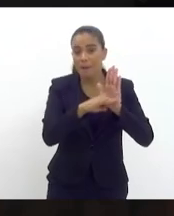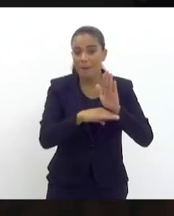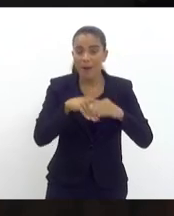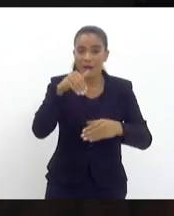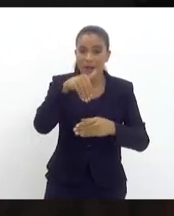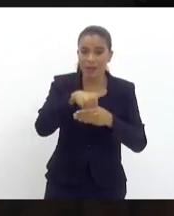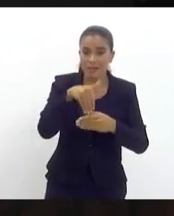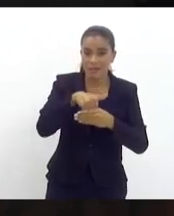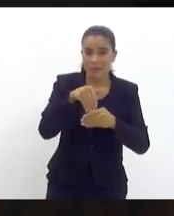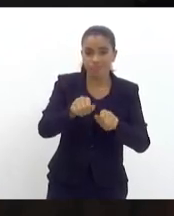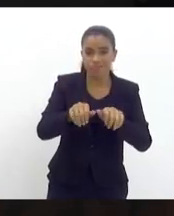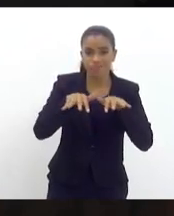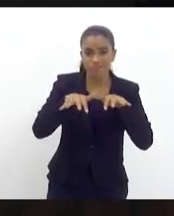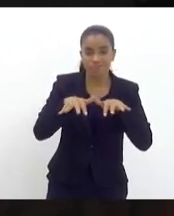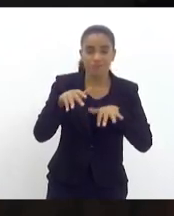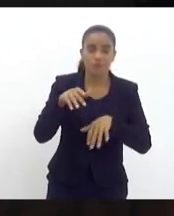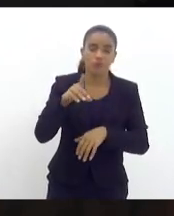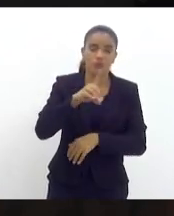do dia